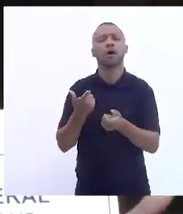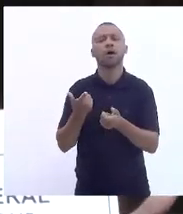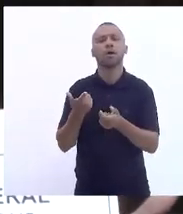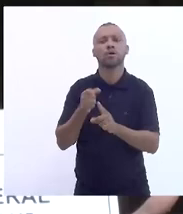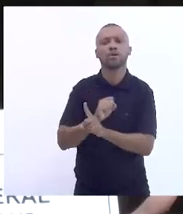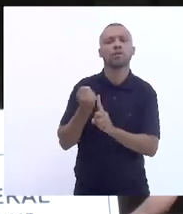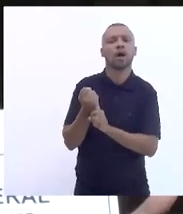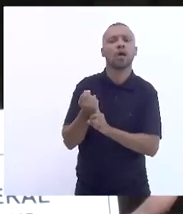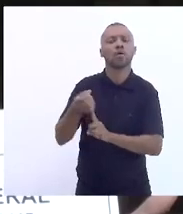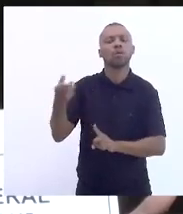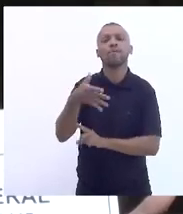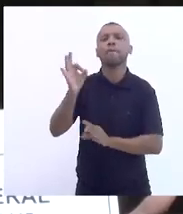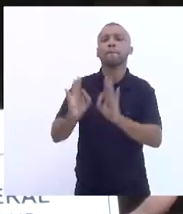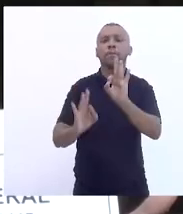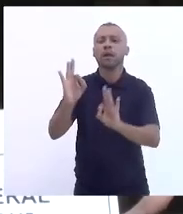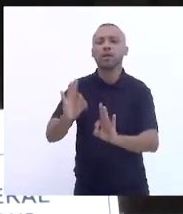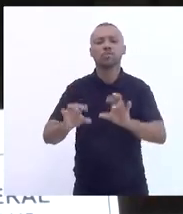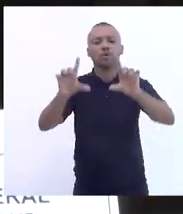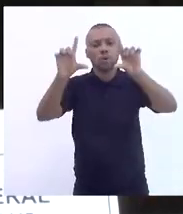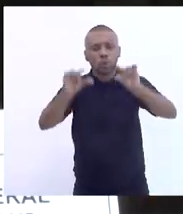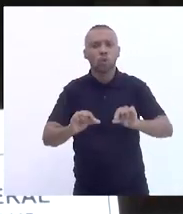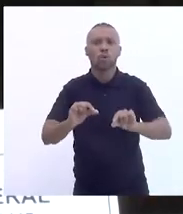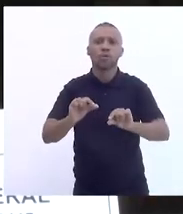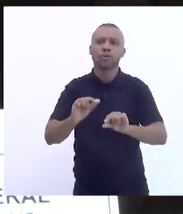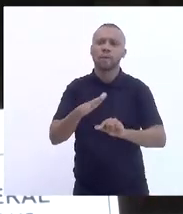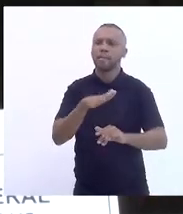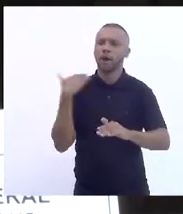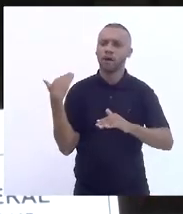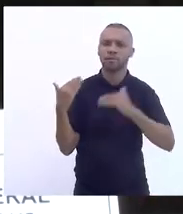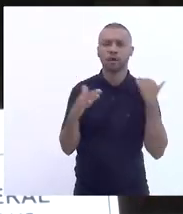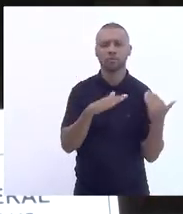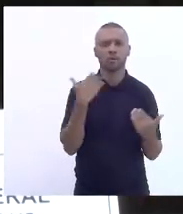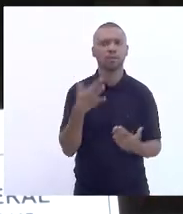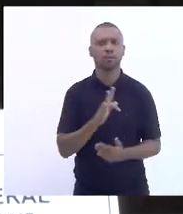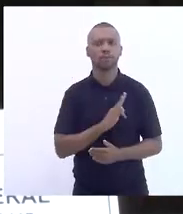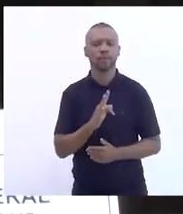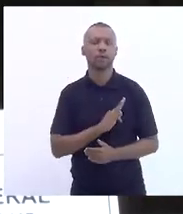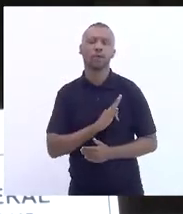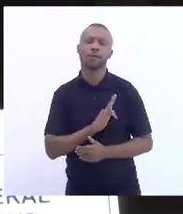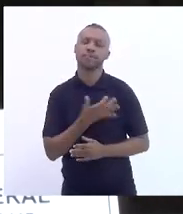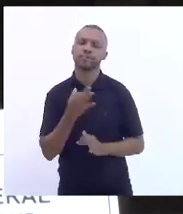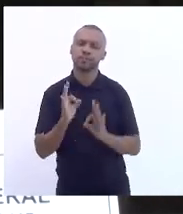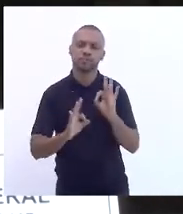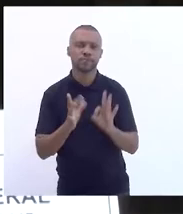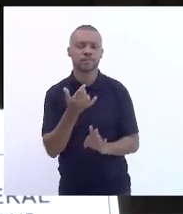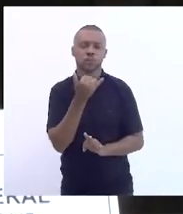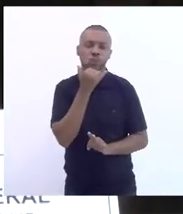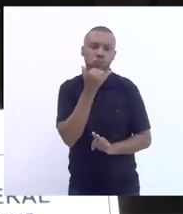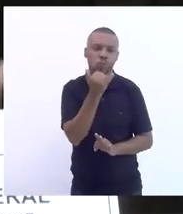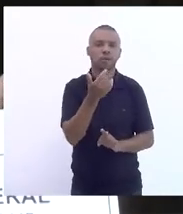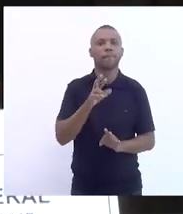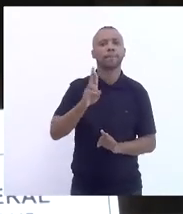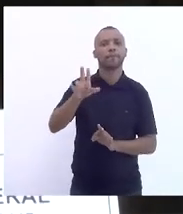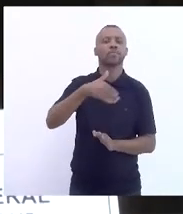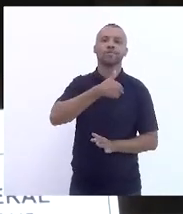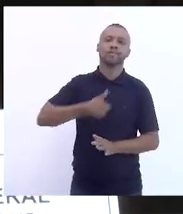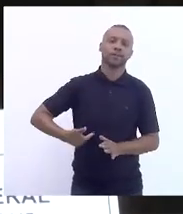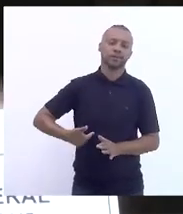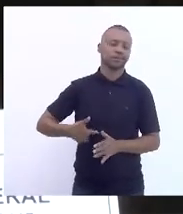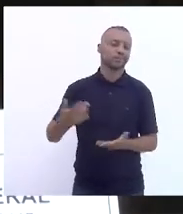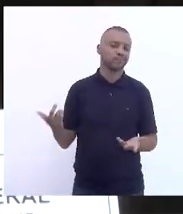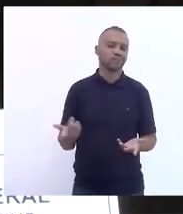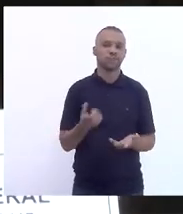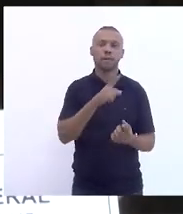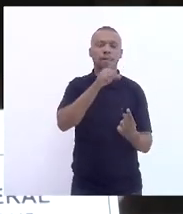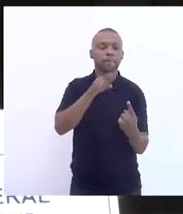um novo plano de redução da letalidade policial o plano com todo respeito à representação do governo aqui apresentado ele